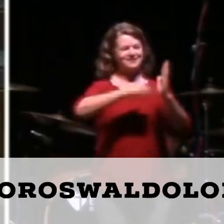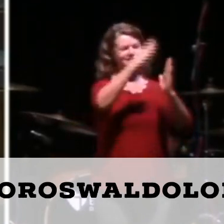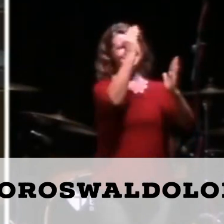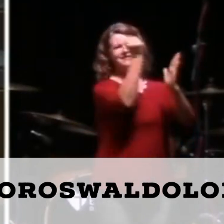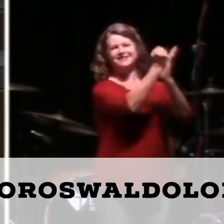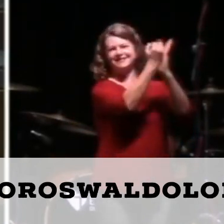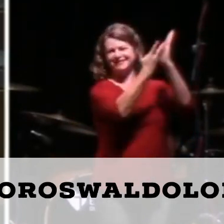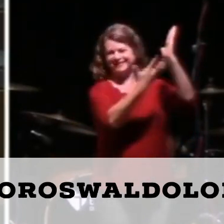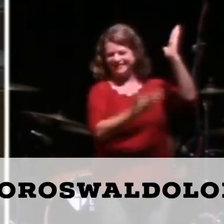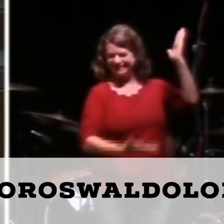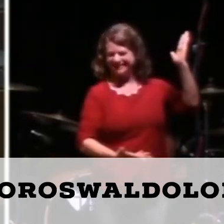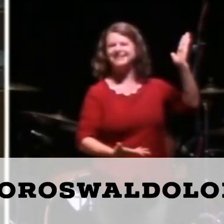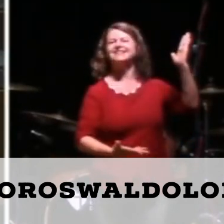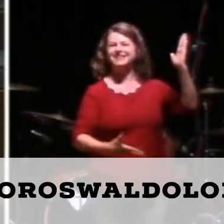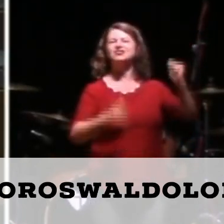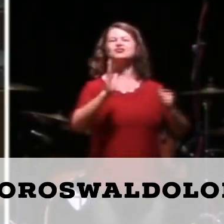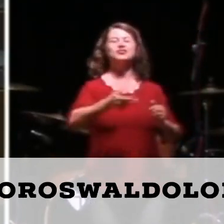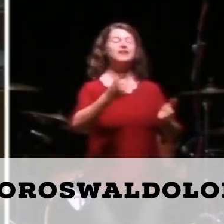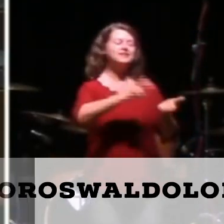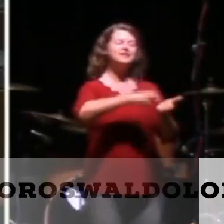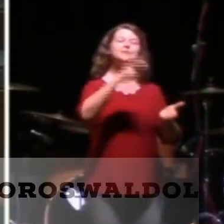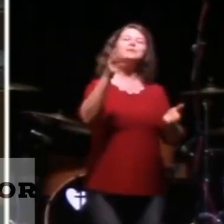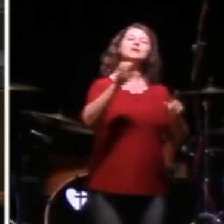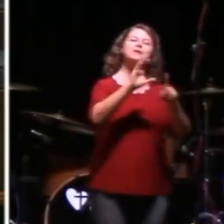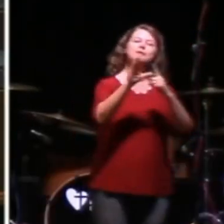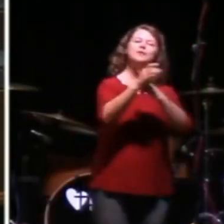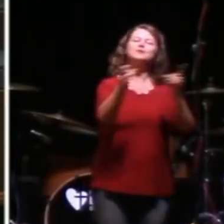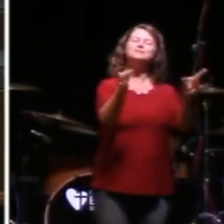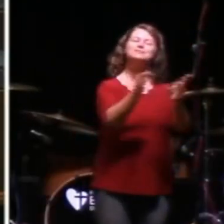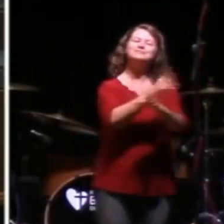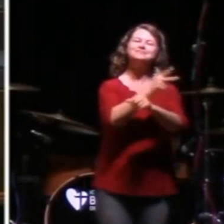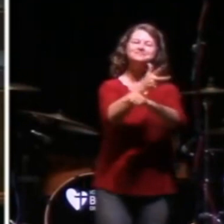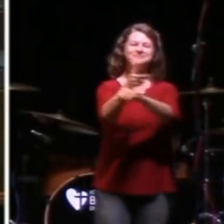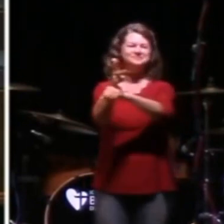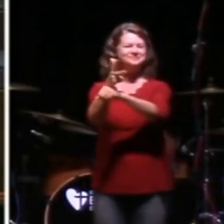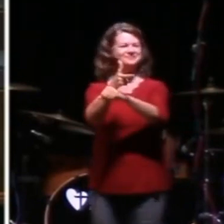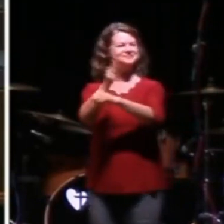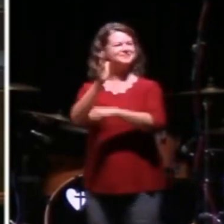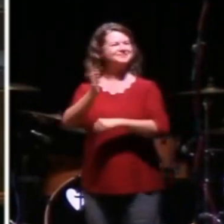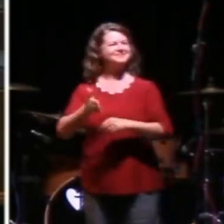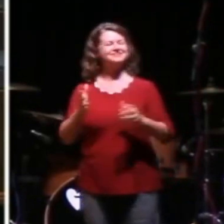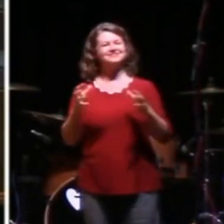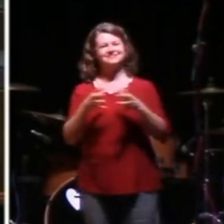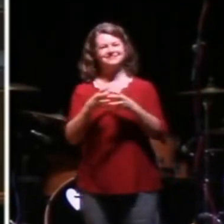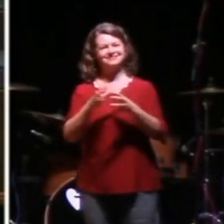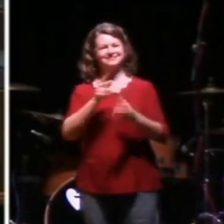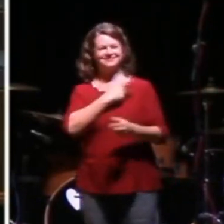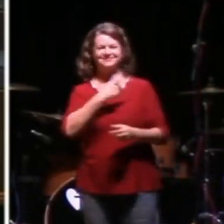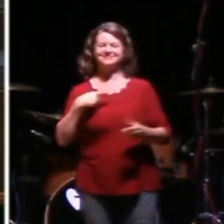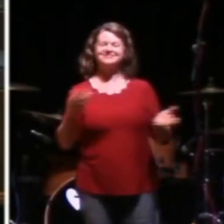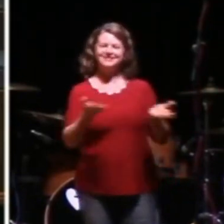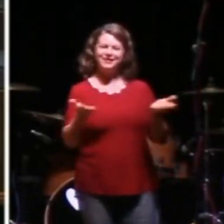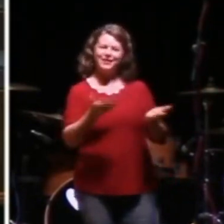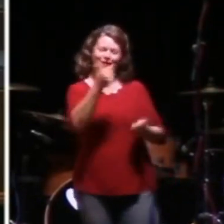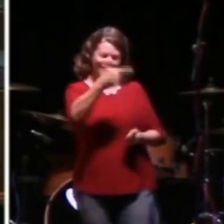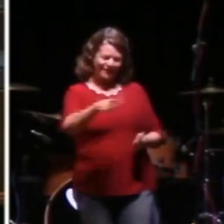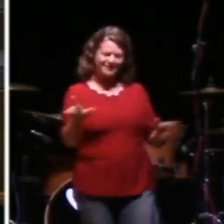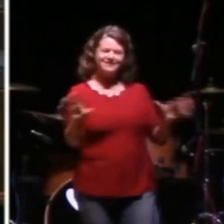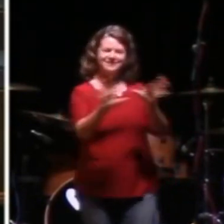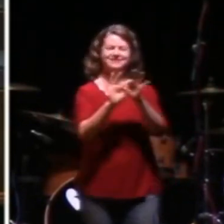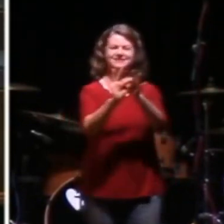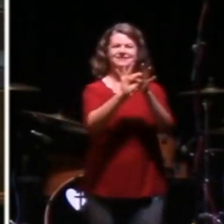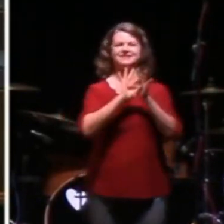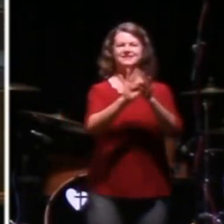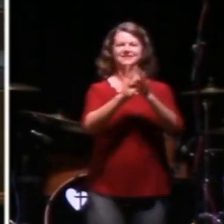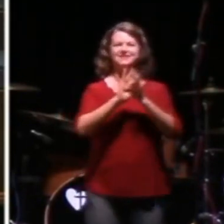manhã estávamos aqui online com os pastores agora estamos juntos de novo para